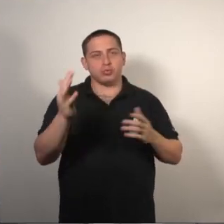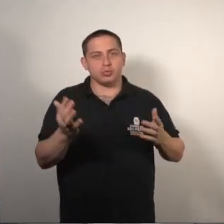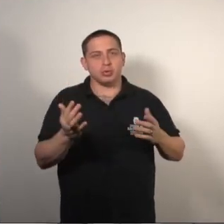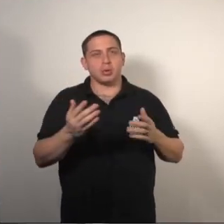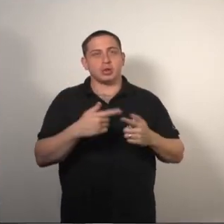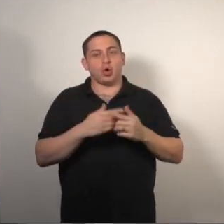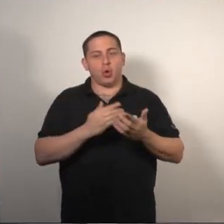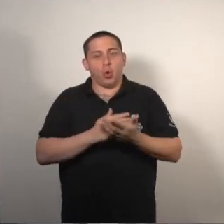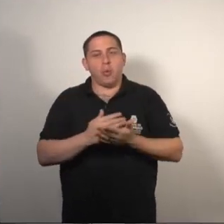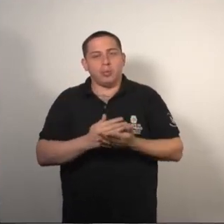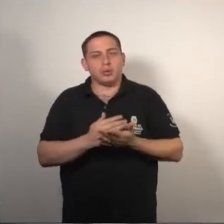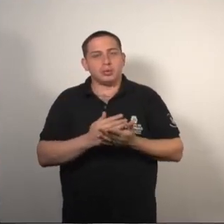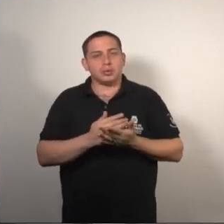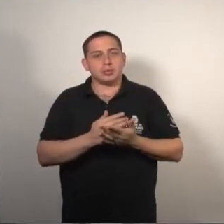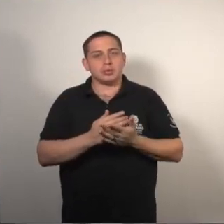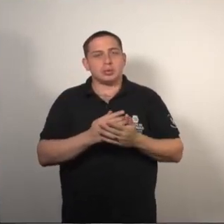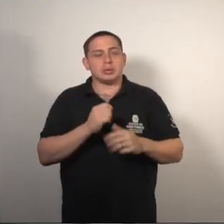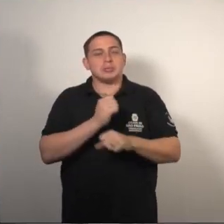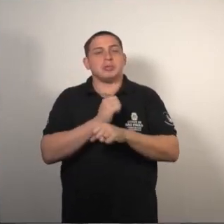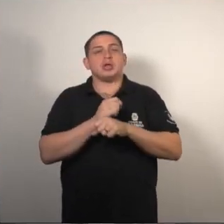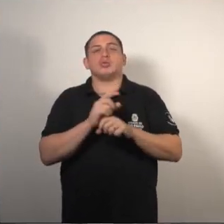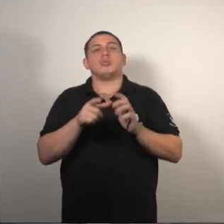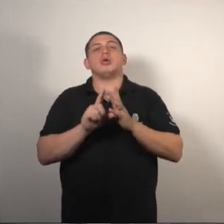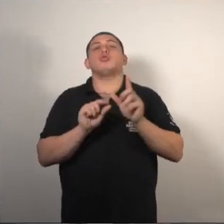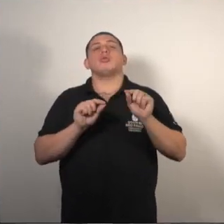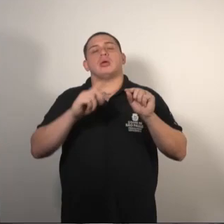rua para serem licitadas.